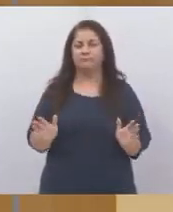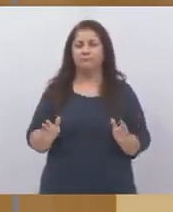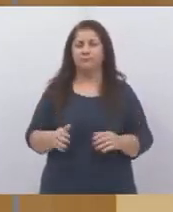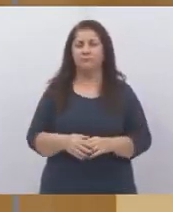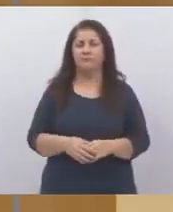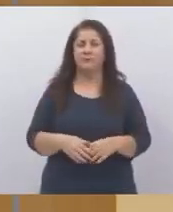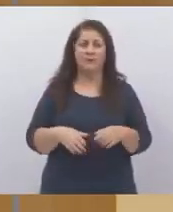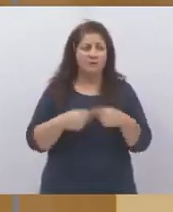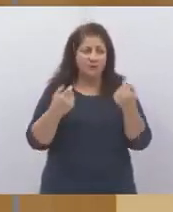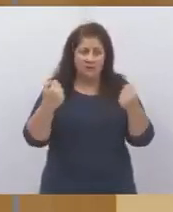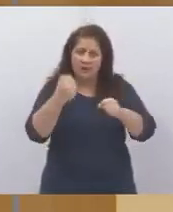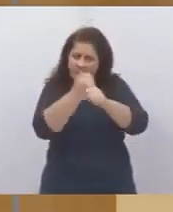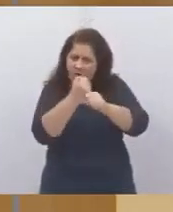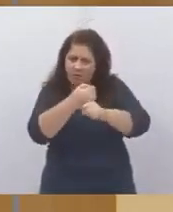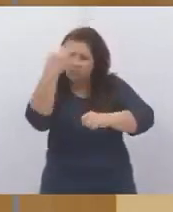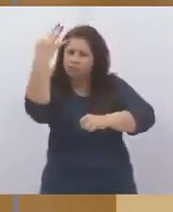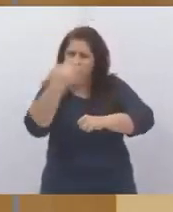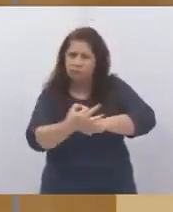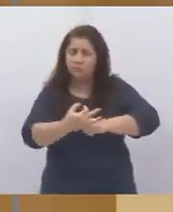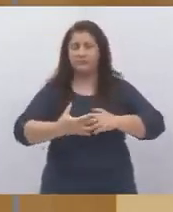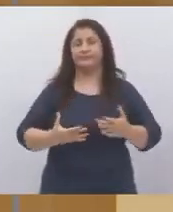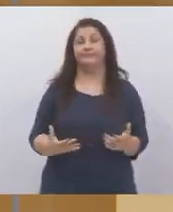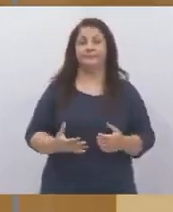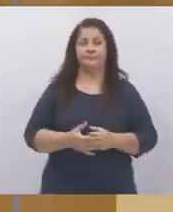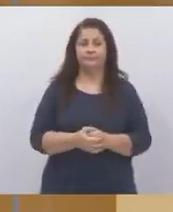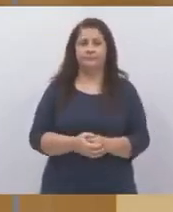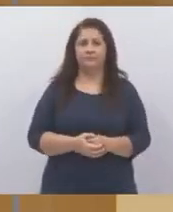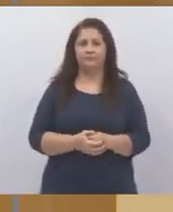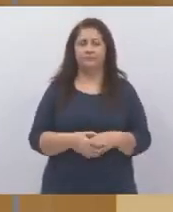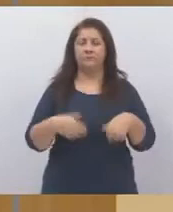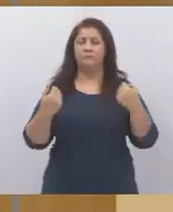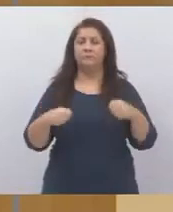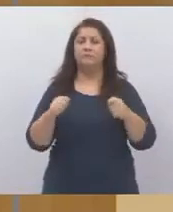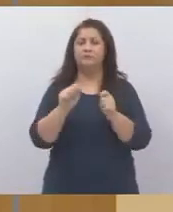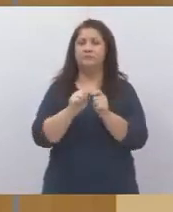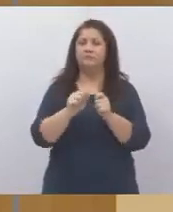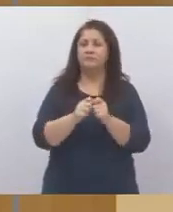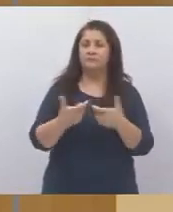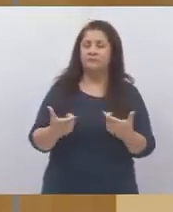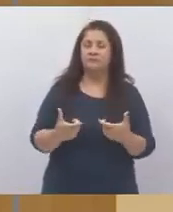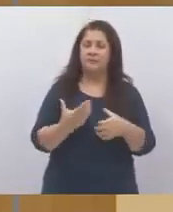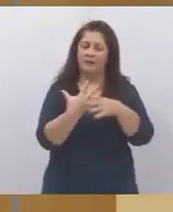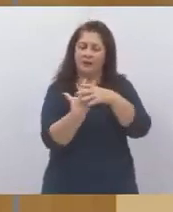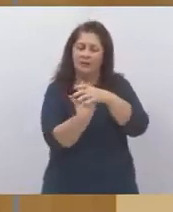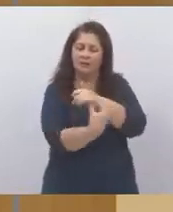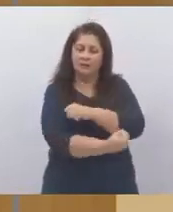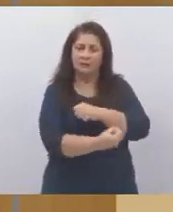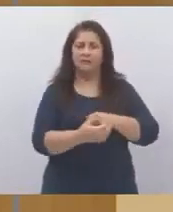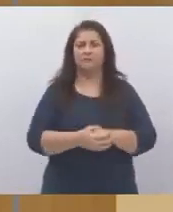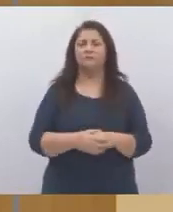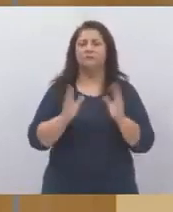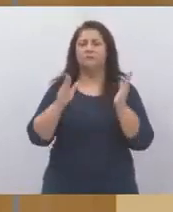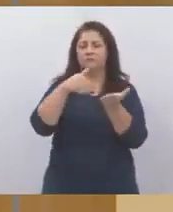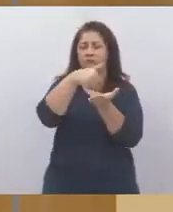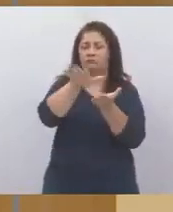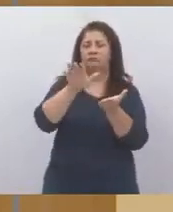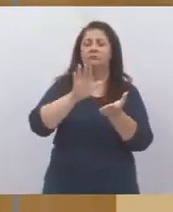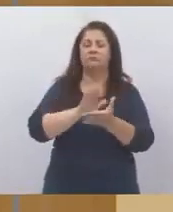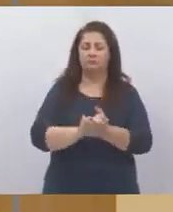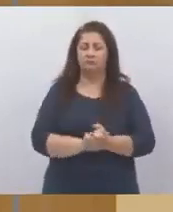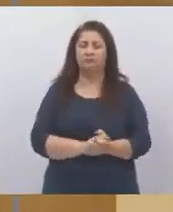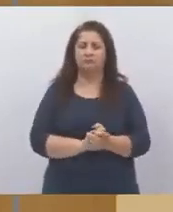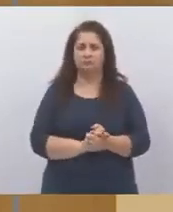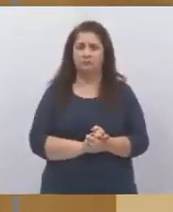mas vai fazer a obra faz bem feita né e precisaria fazer a drenagem ali então já encaminhamos esse não